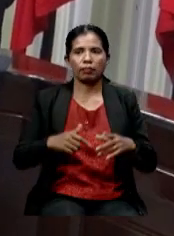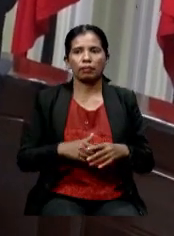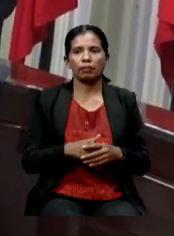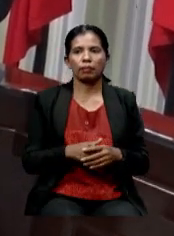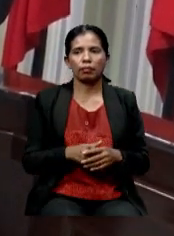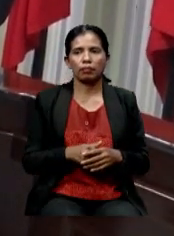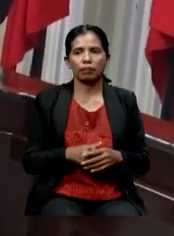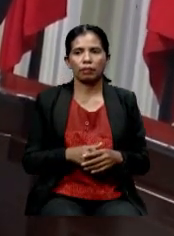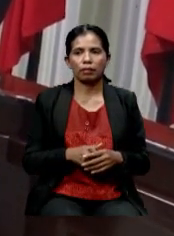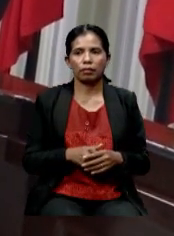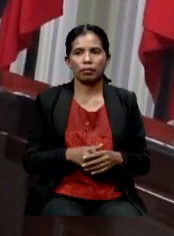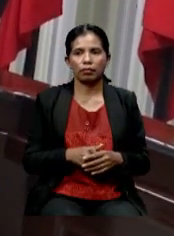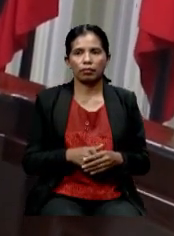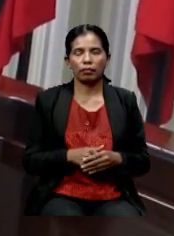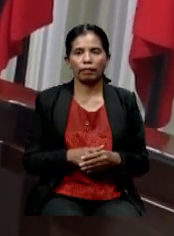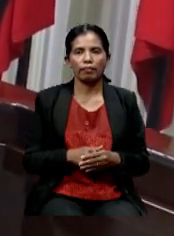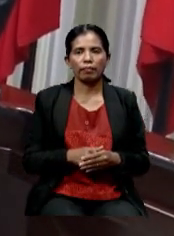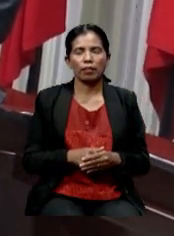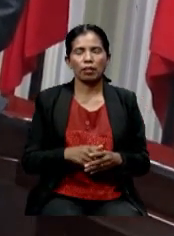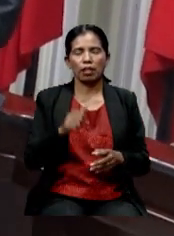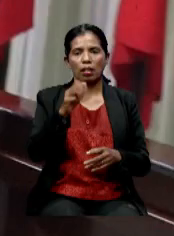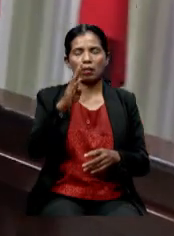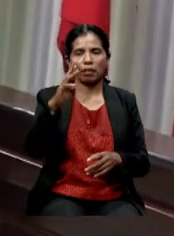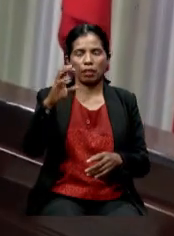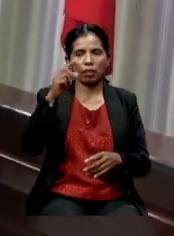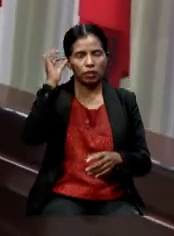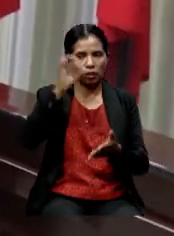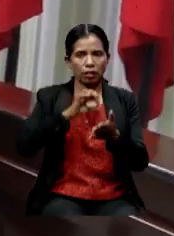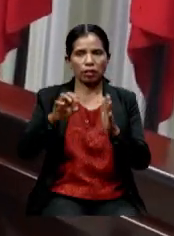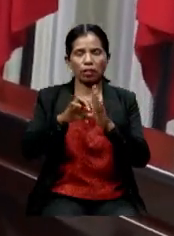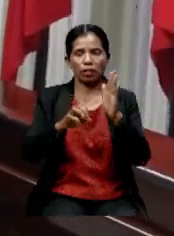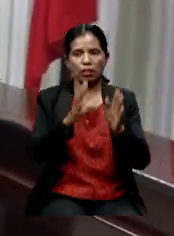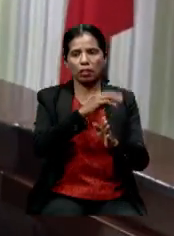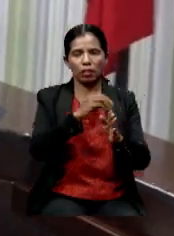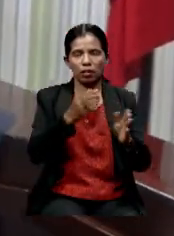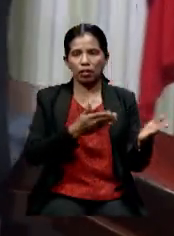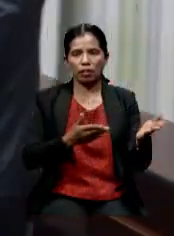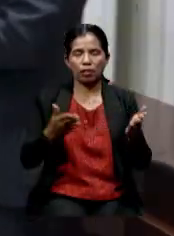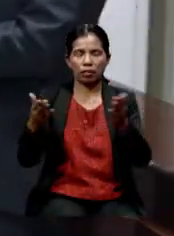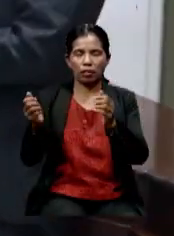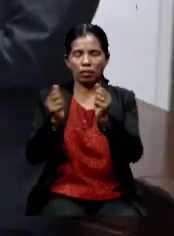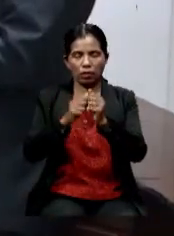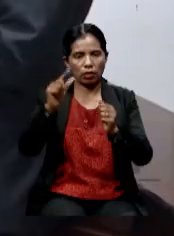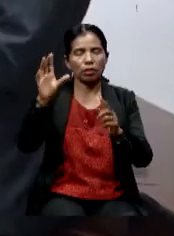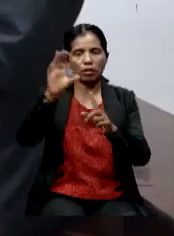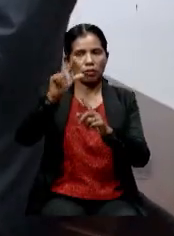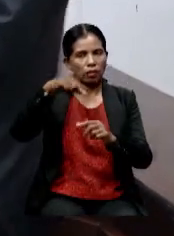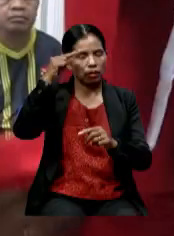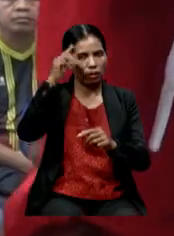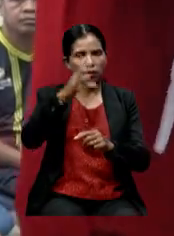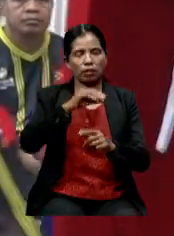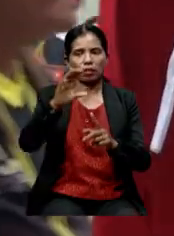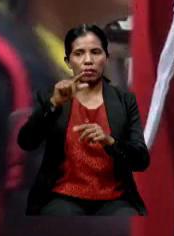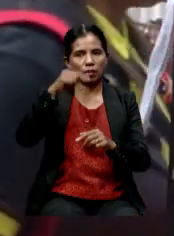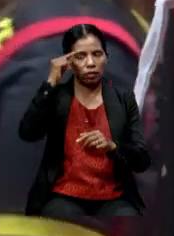Sekretaris Estado Juventude no Desporto Abraham Saldanha Noxiku hateten lori atleta sira mai halo despedida ho chefe governo atau chefe governo